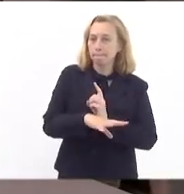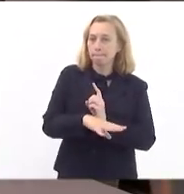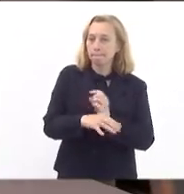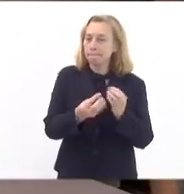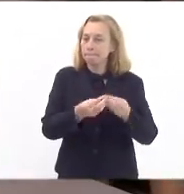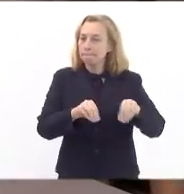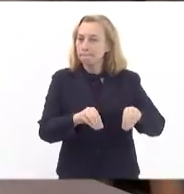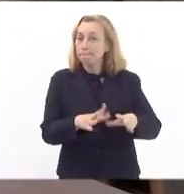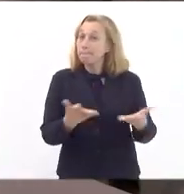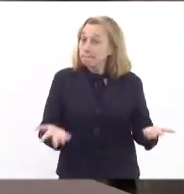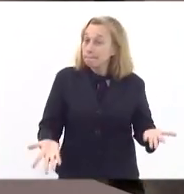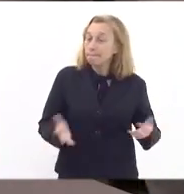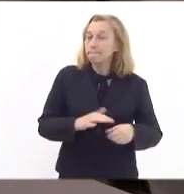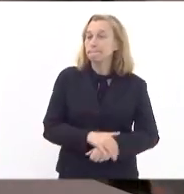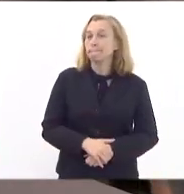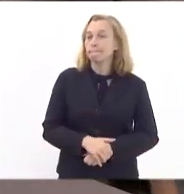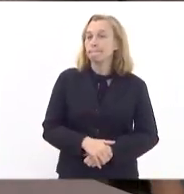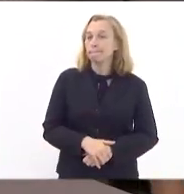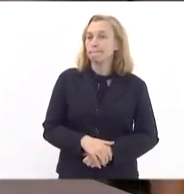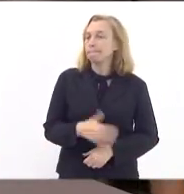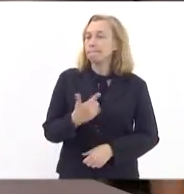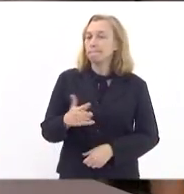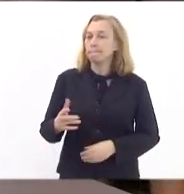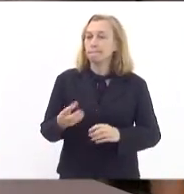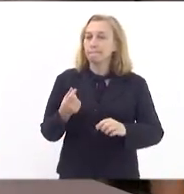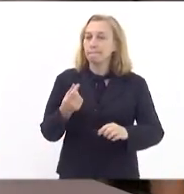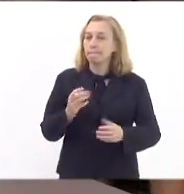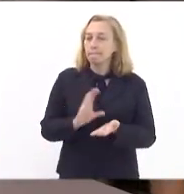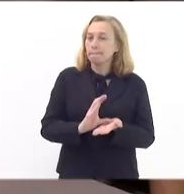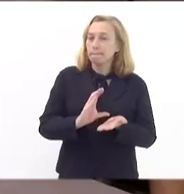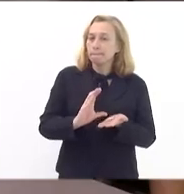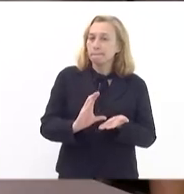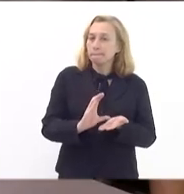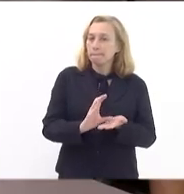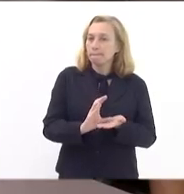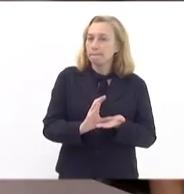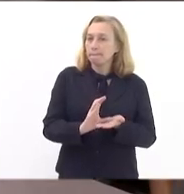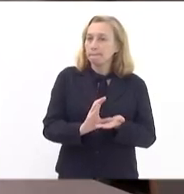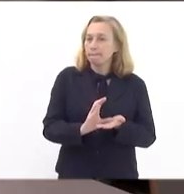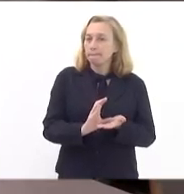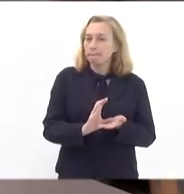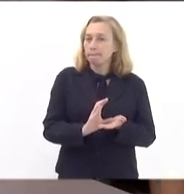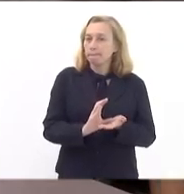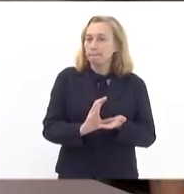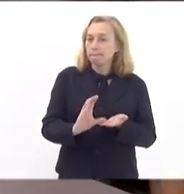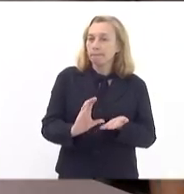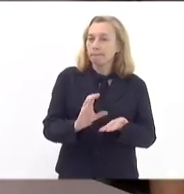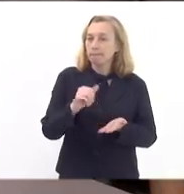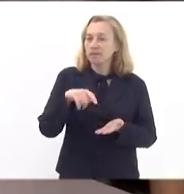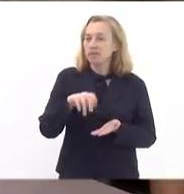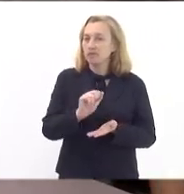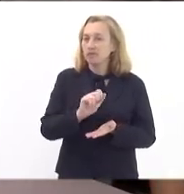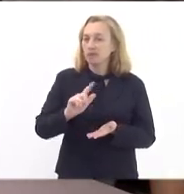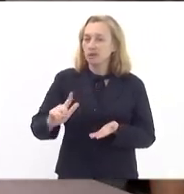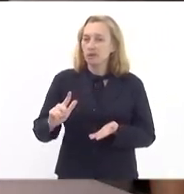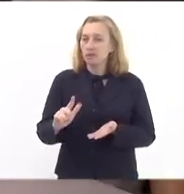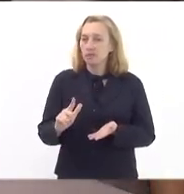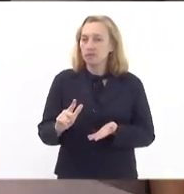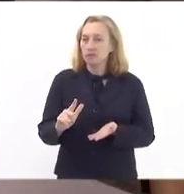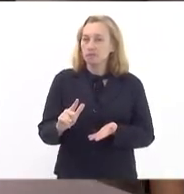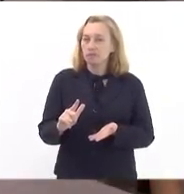colapso e não há recursos naturais suficientes na natureza para alimentar indústria